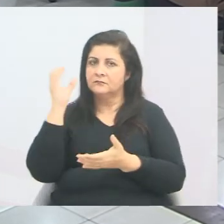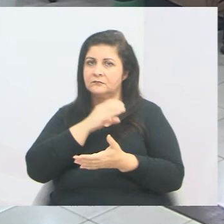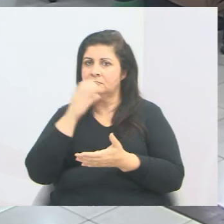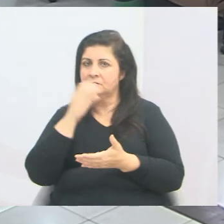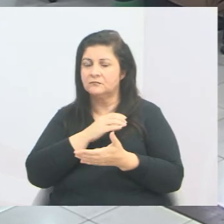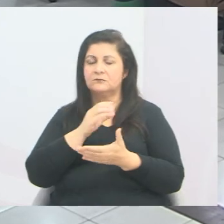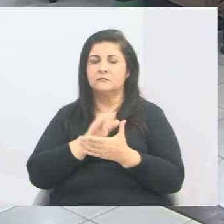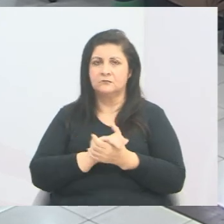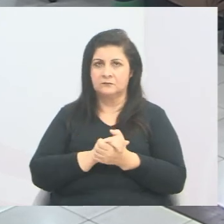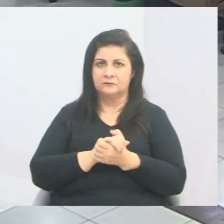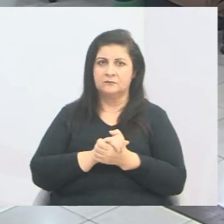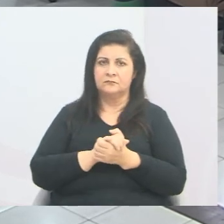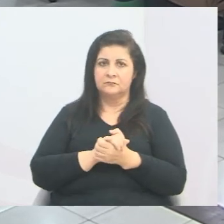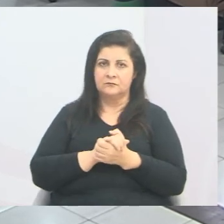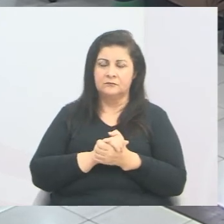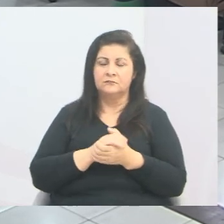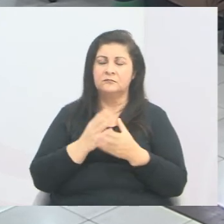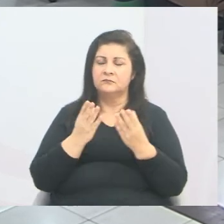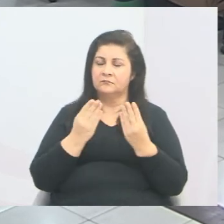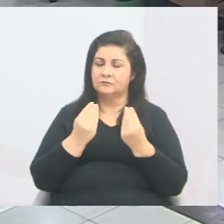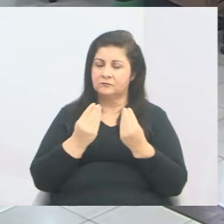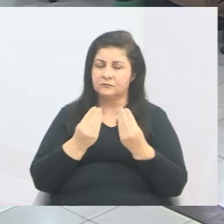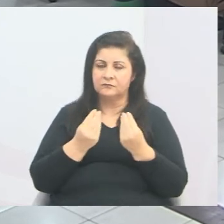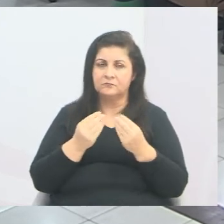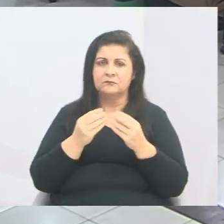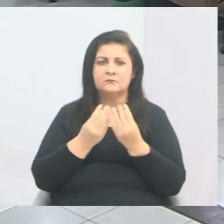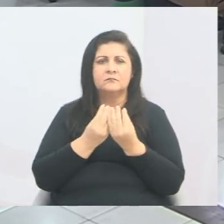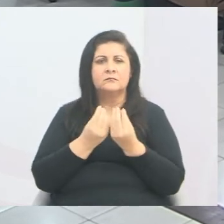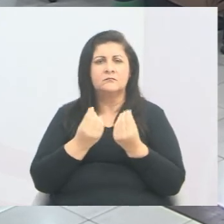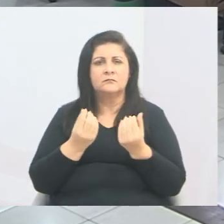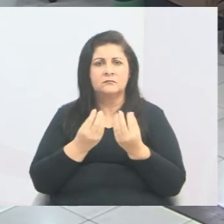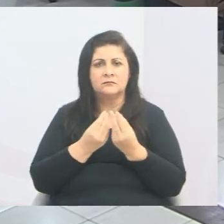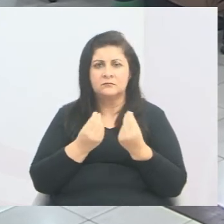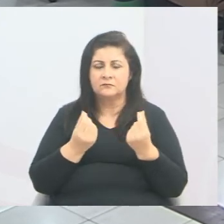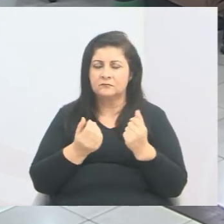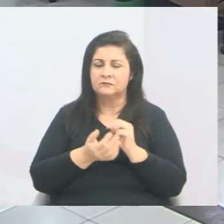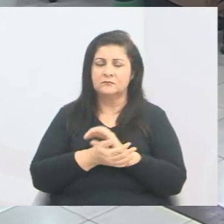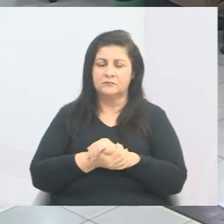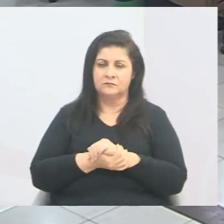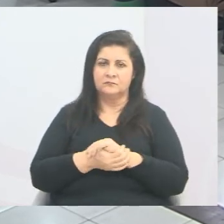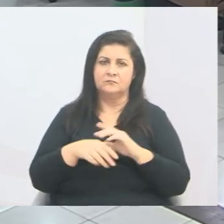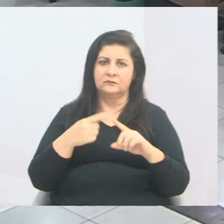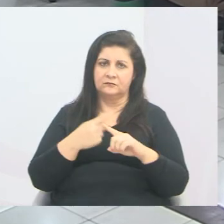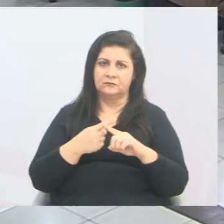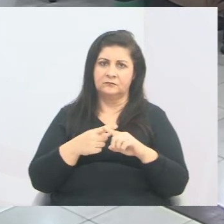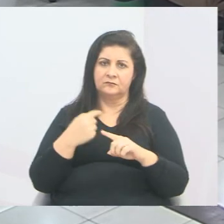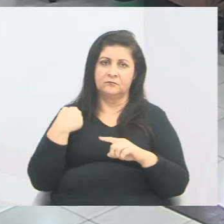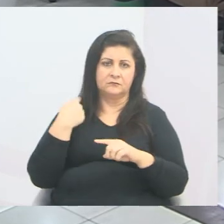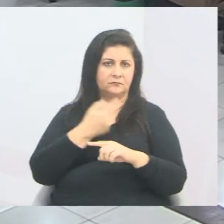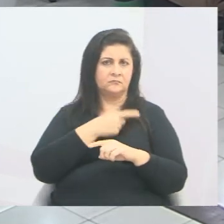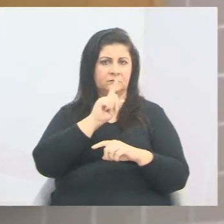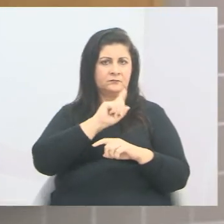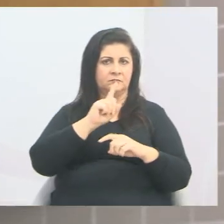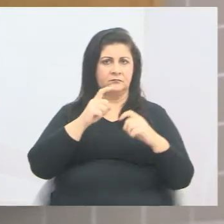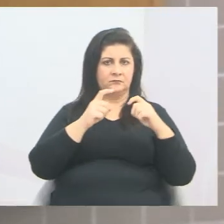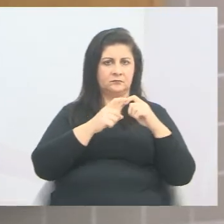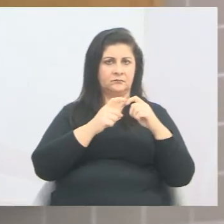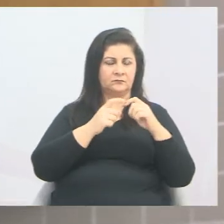né? Então, assim, é feito com muita sensibilidade às necessidades, porque nós não somos médicos, como o